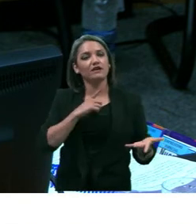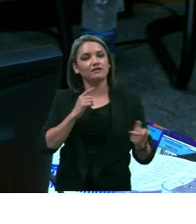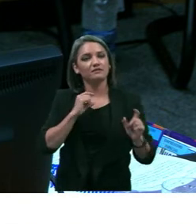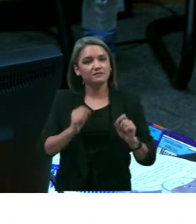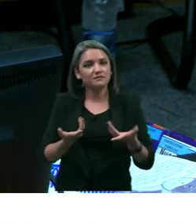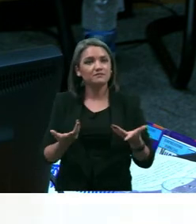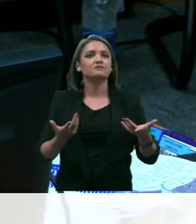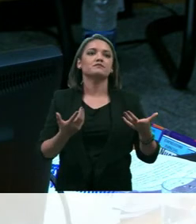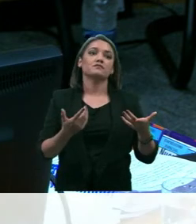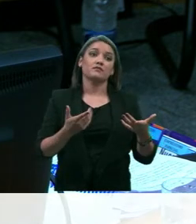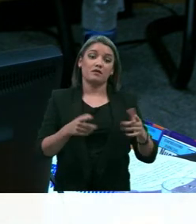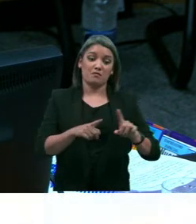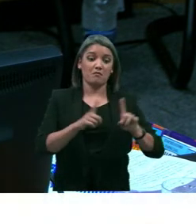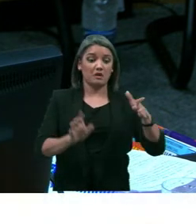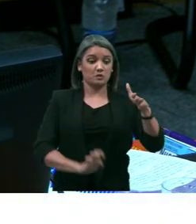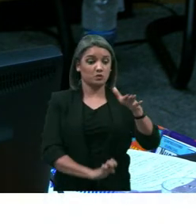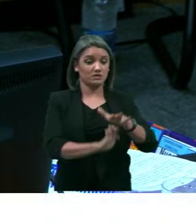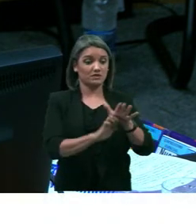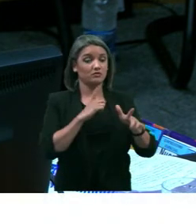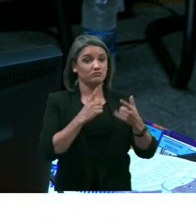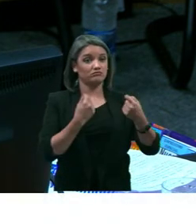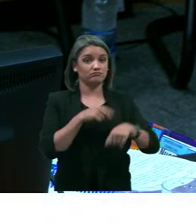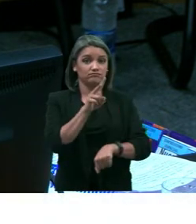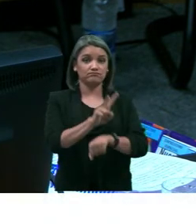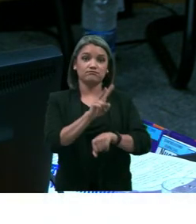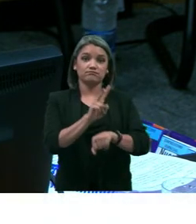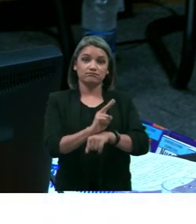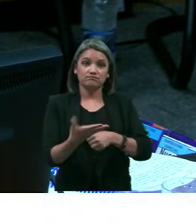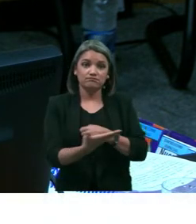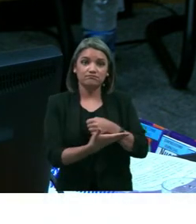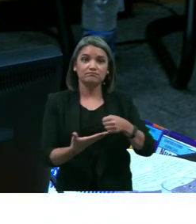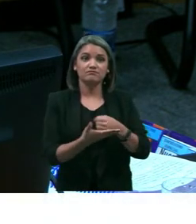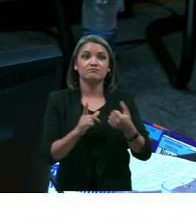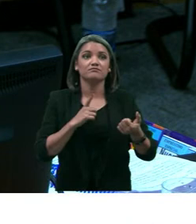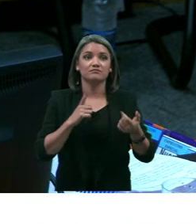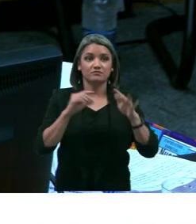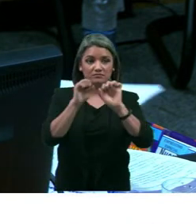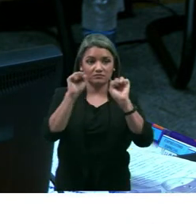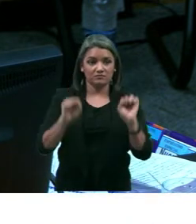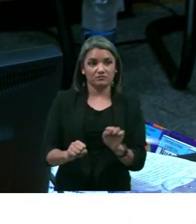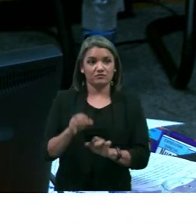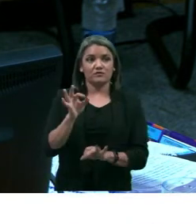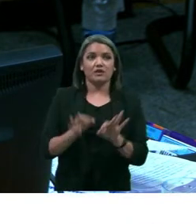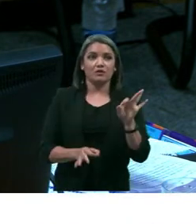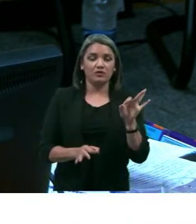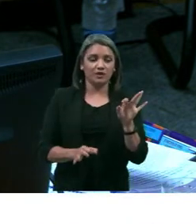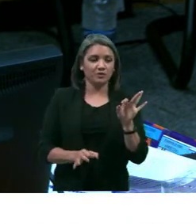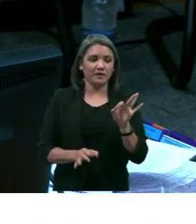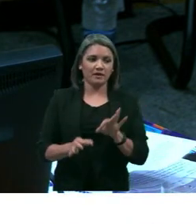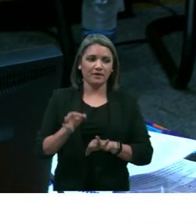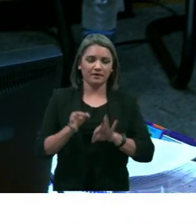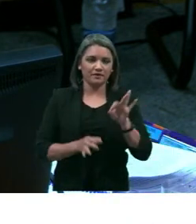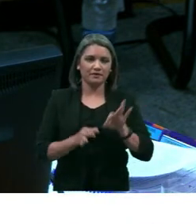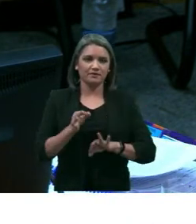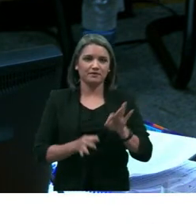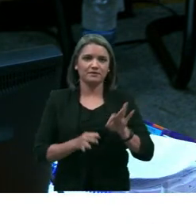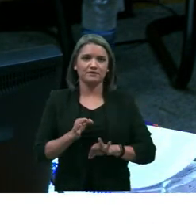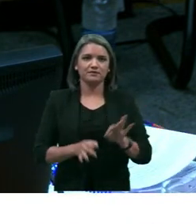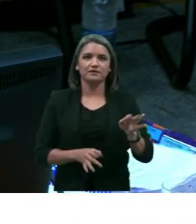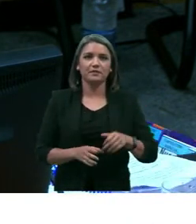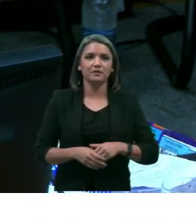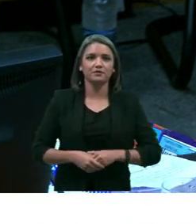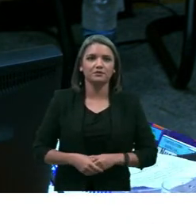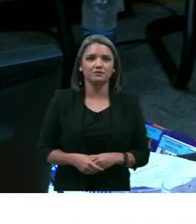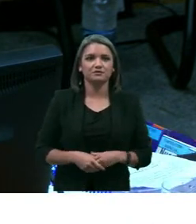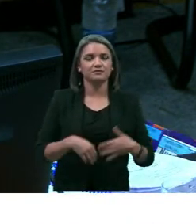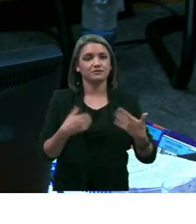a quem incumbe zelar pelos fundamentos que sustentam o sistema de justiça. Por isso, eminente presidente, a minha